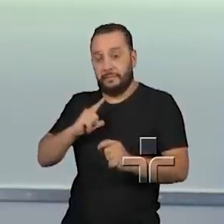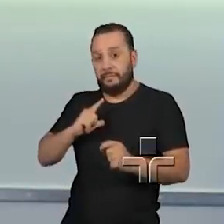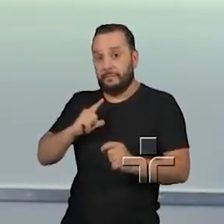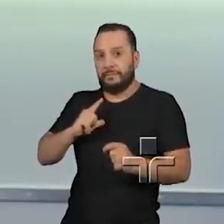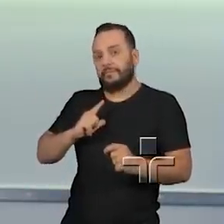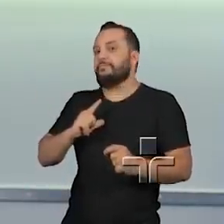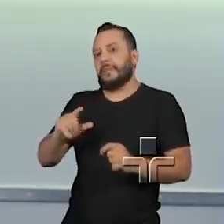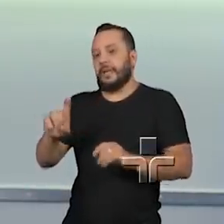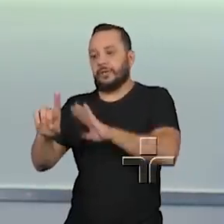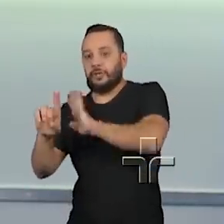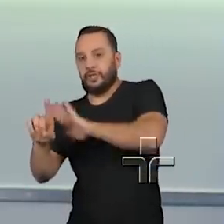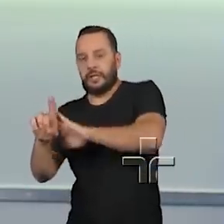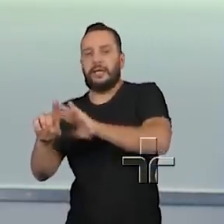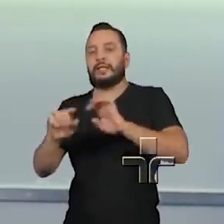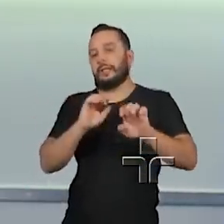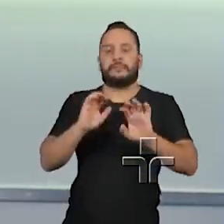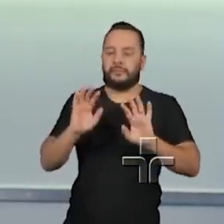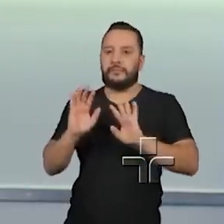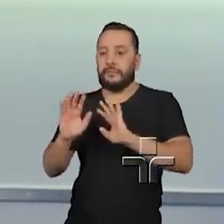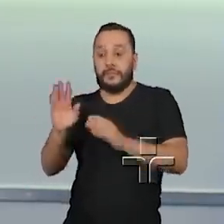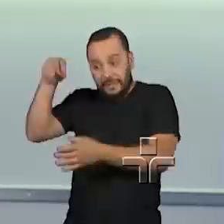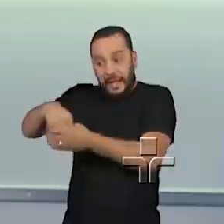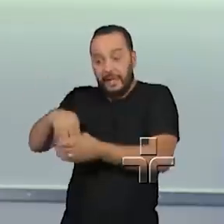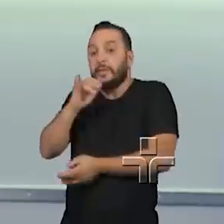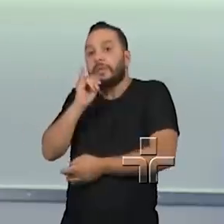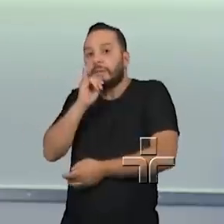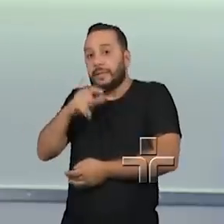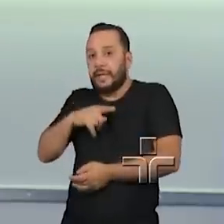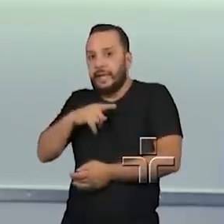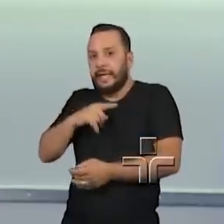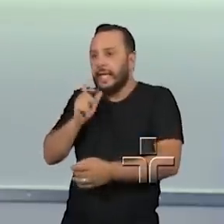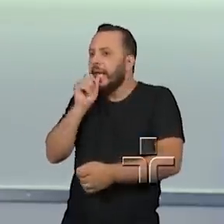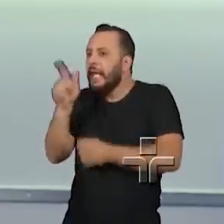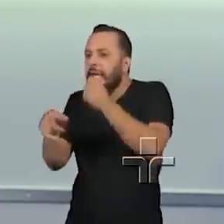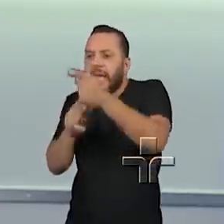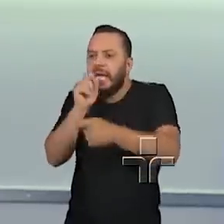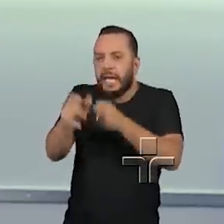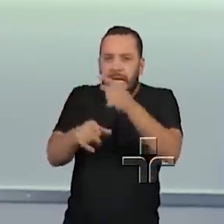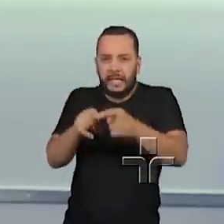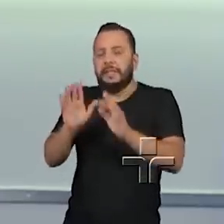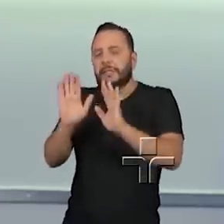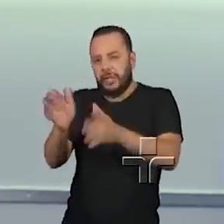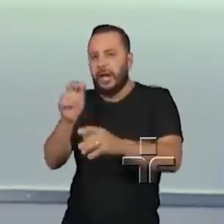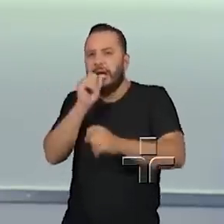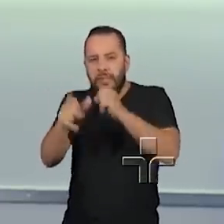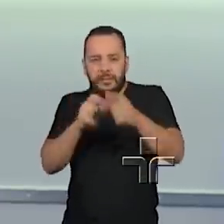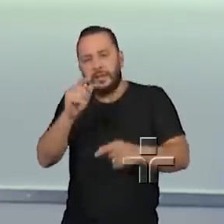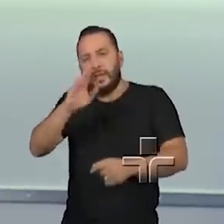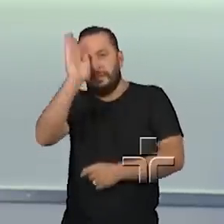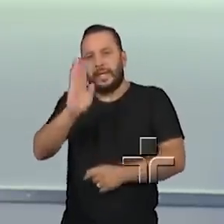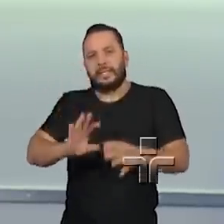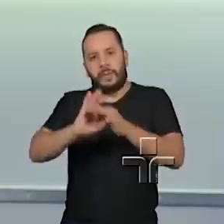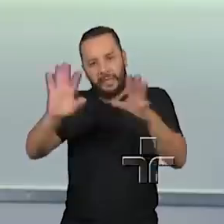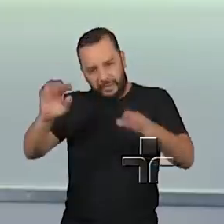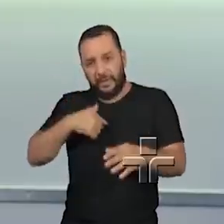mesmo dentro da direita, dentro do espectro político do presidente, que tenha críticas ao presidente. Então, o presidente já fez ataques ao Movimento Brasil Livre, do qual eu sou